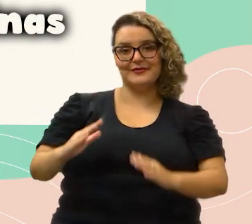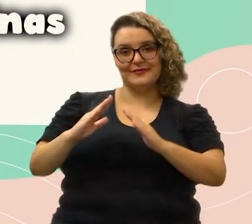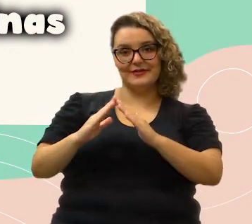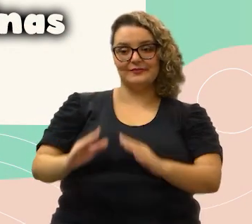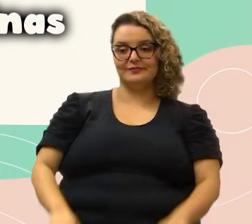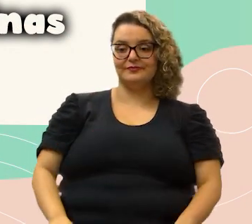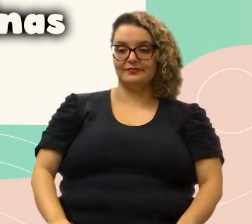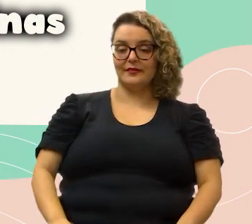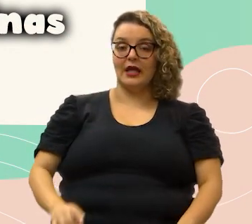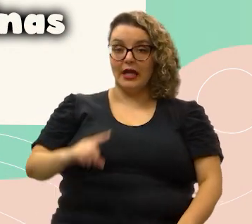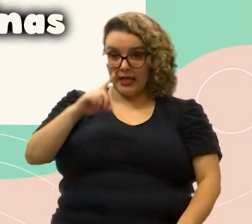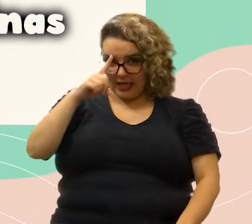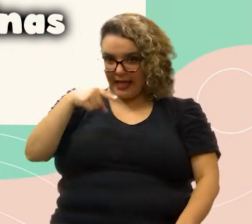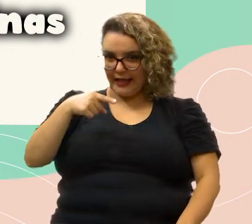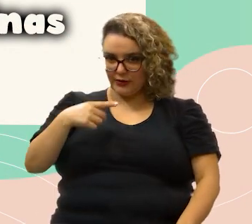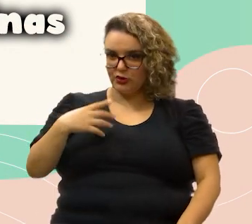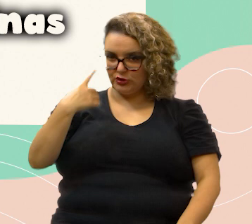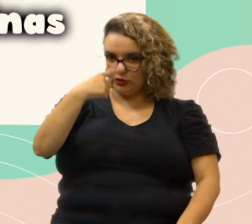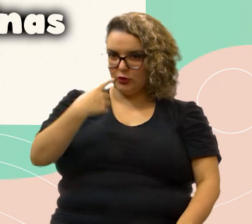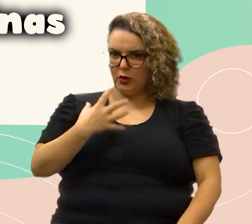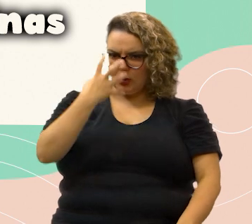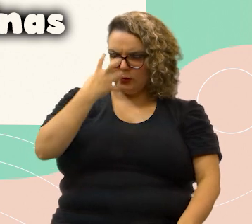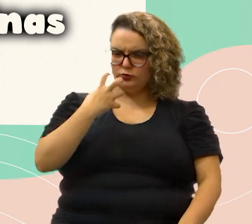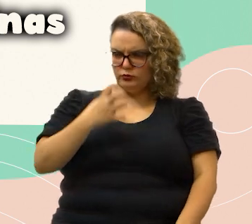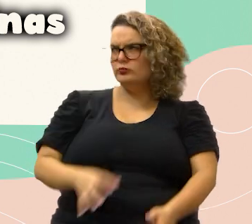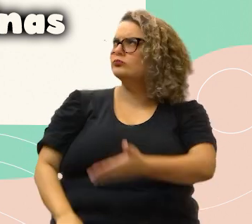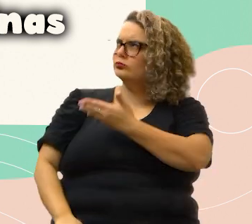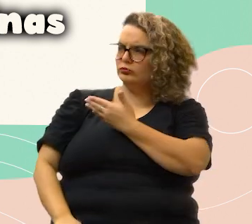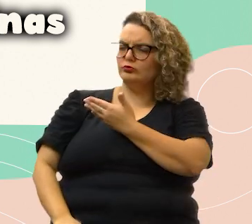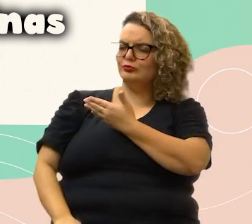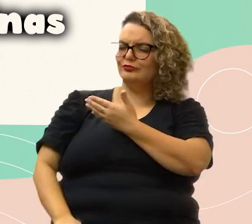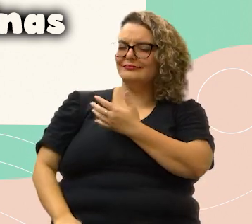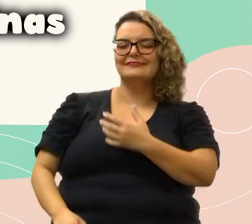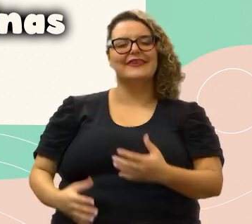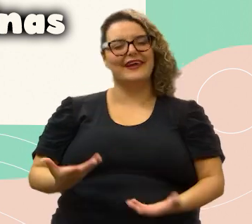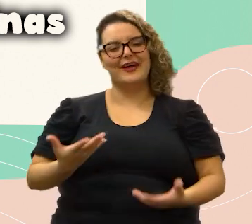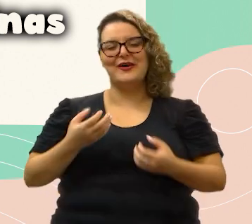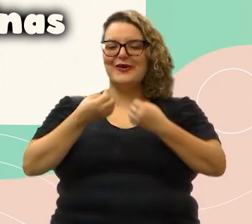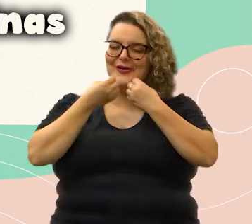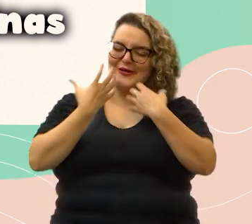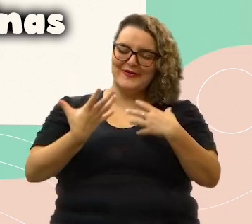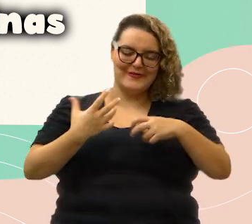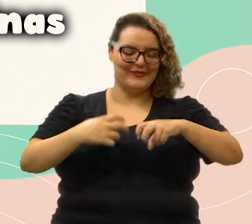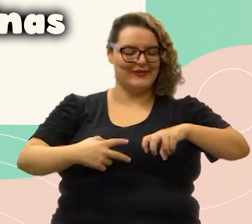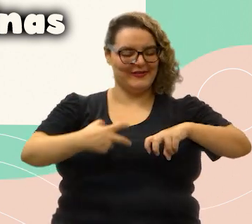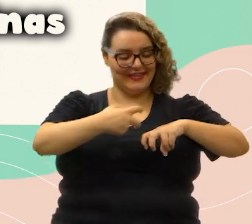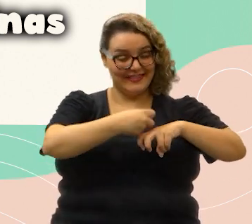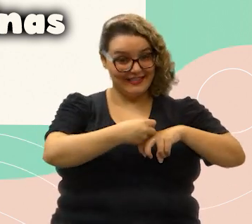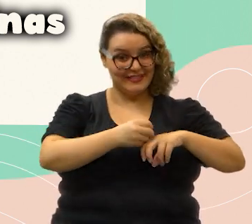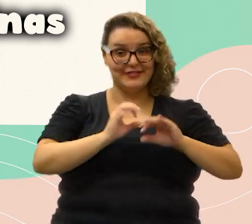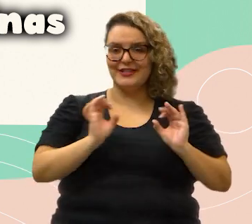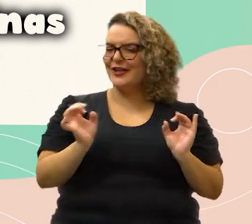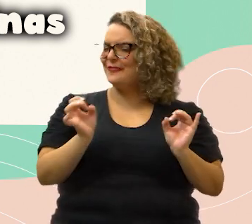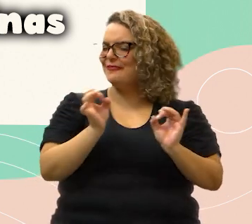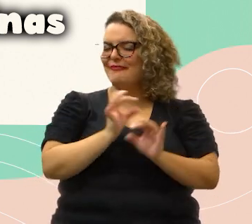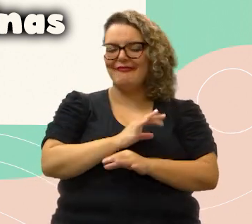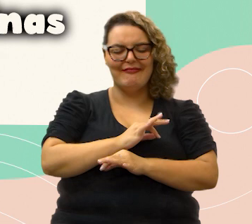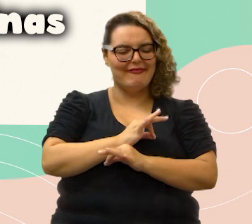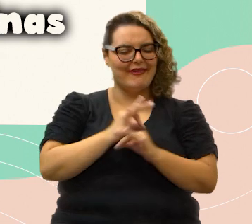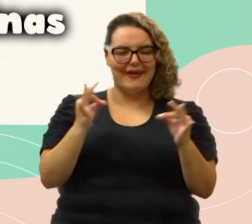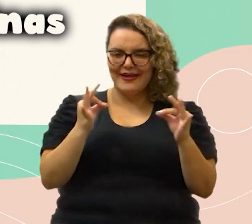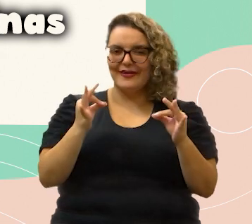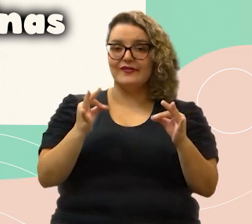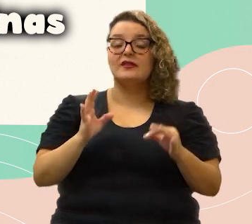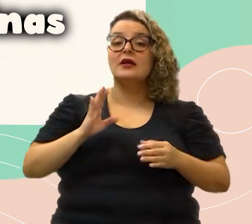de brava é a Nicole. Foi resgatada da rua e recebeu microchip, está vacinada, vermifugada e